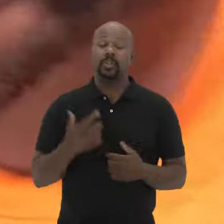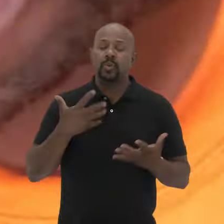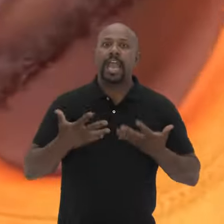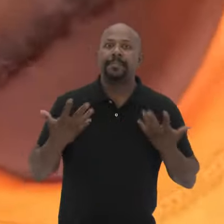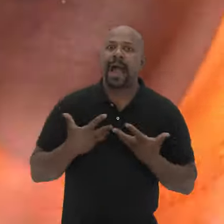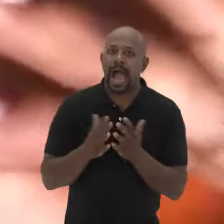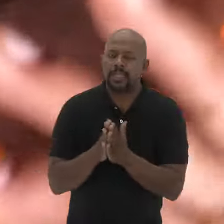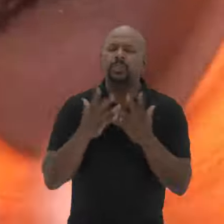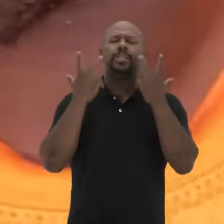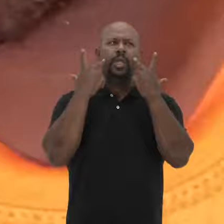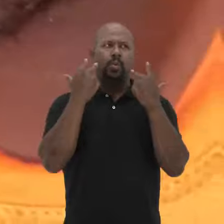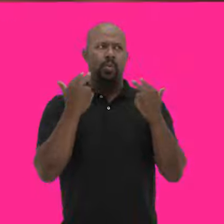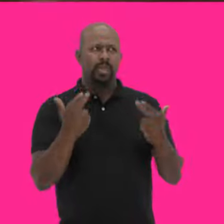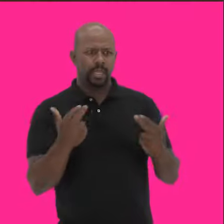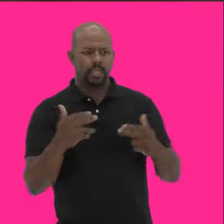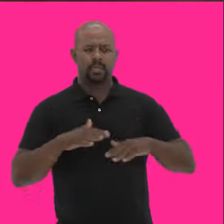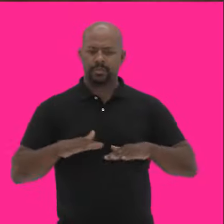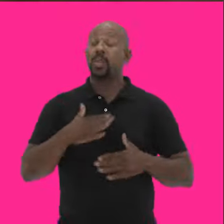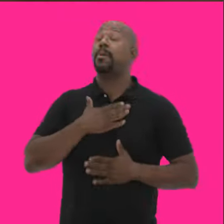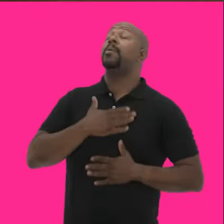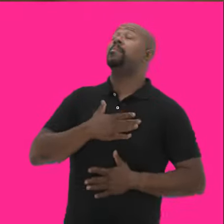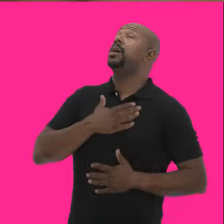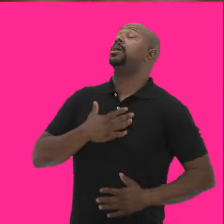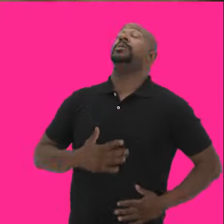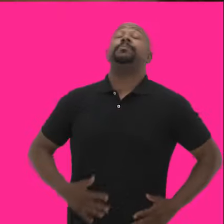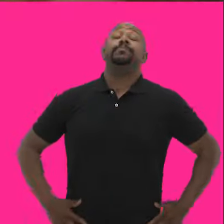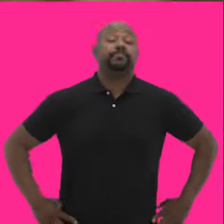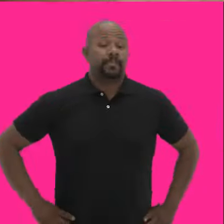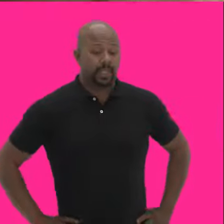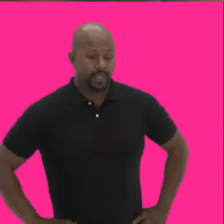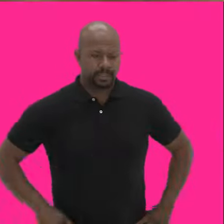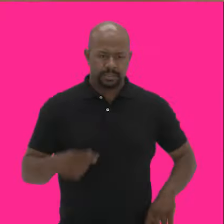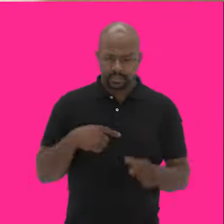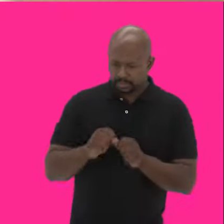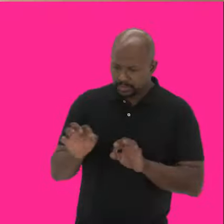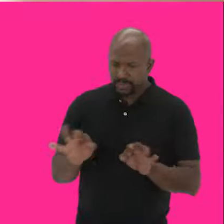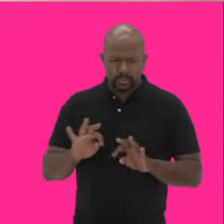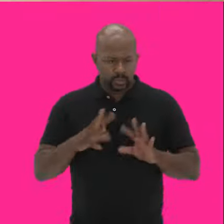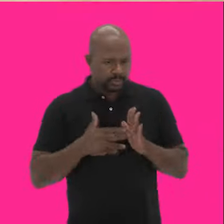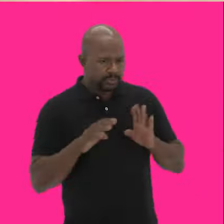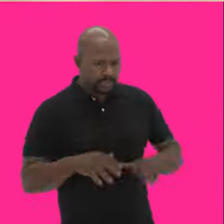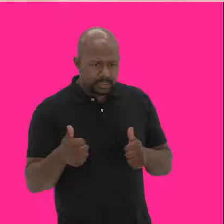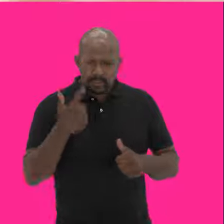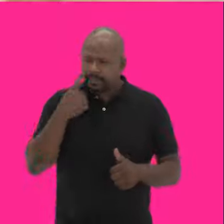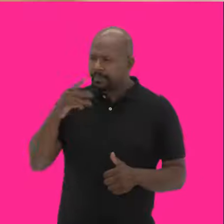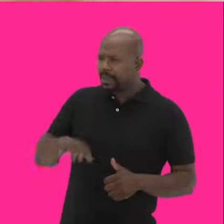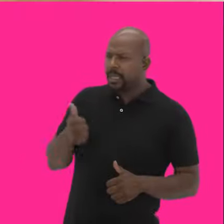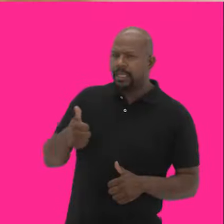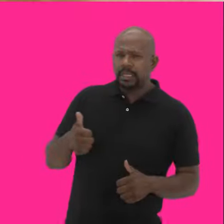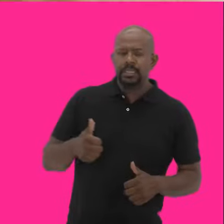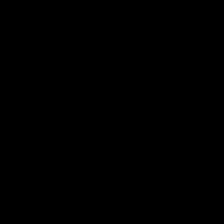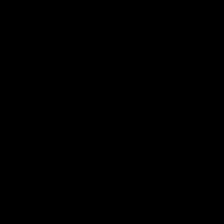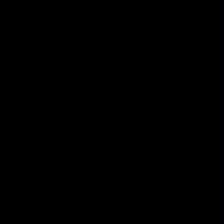Tô animado, tranquilo. Vou tomar meu banho. Eu vou reagir pra vida. Eu tomo um café da manhã bem